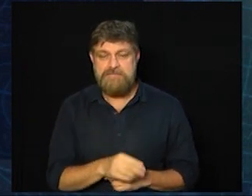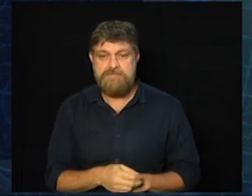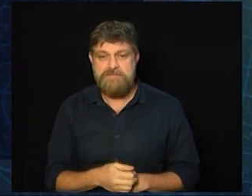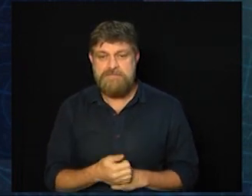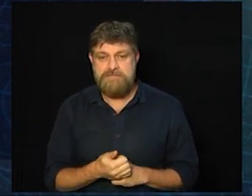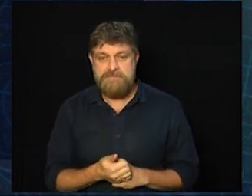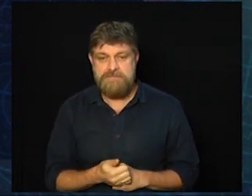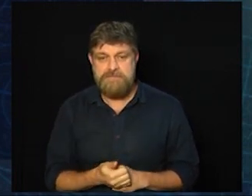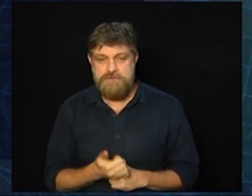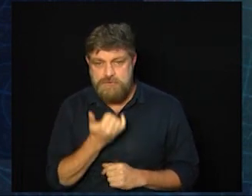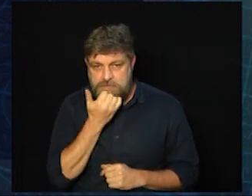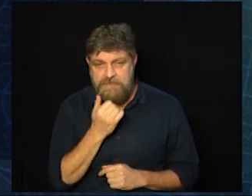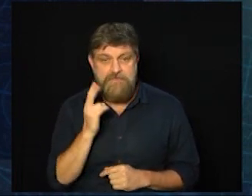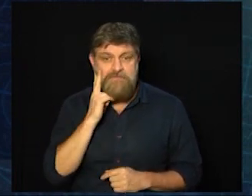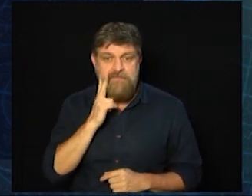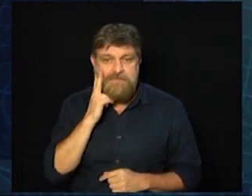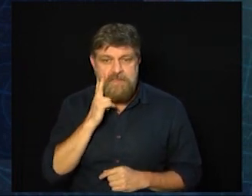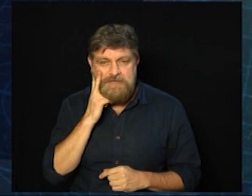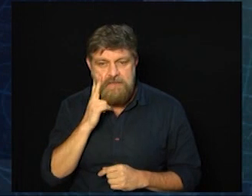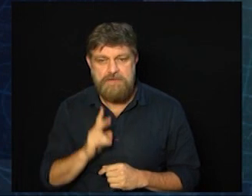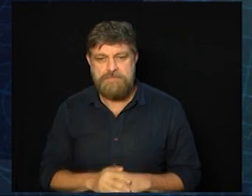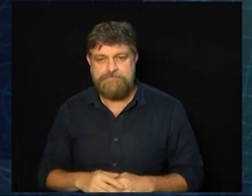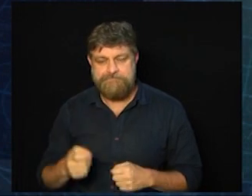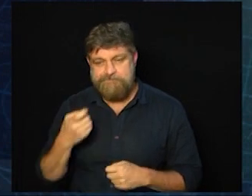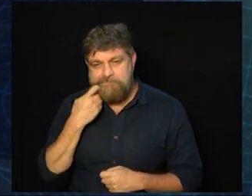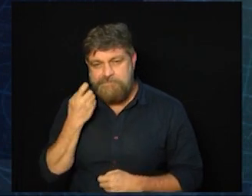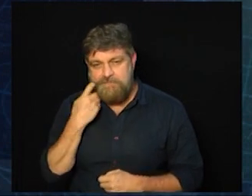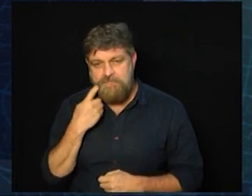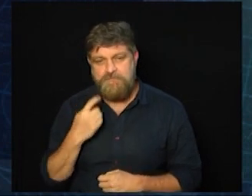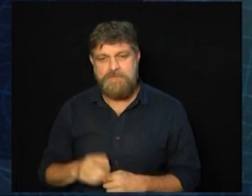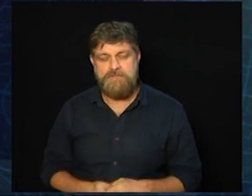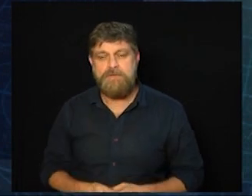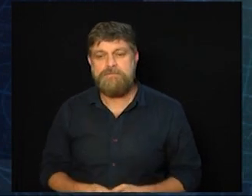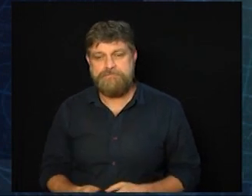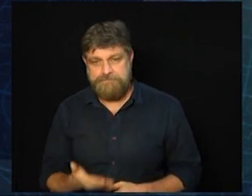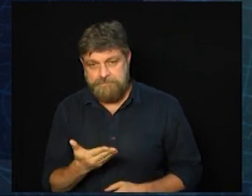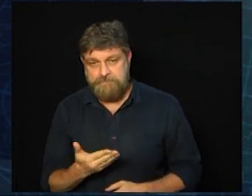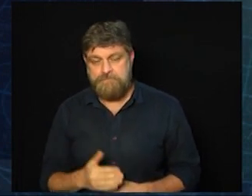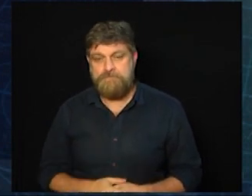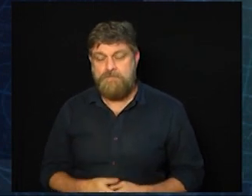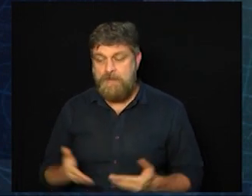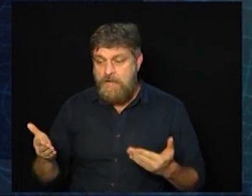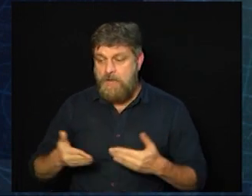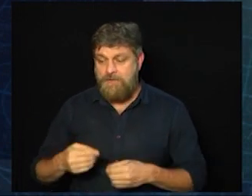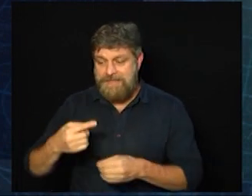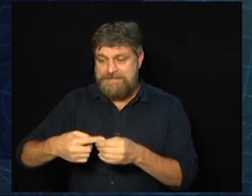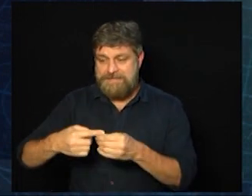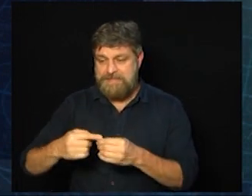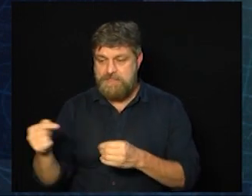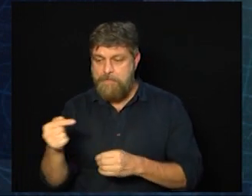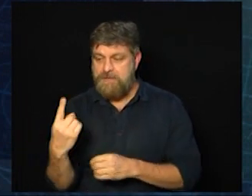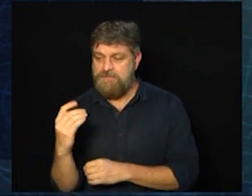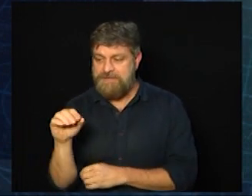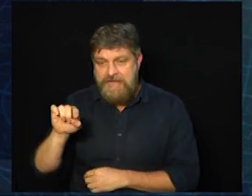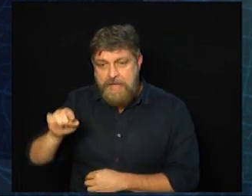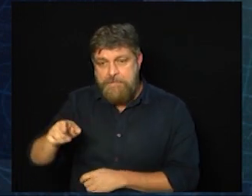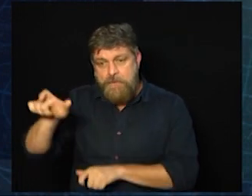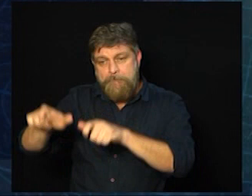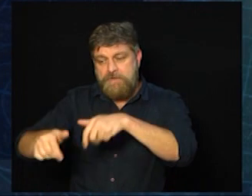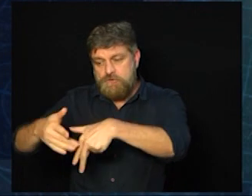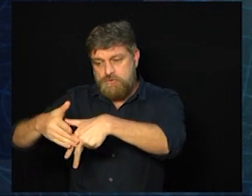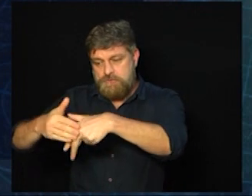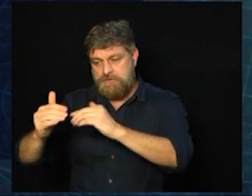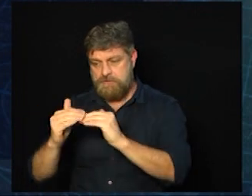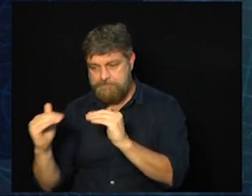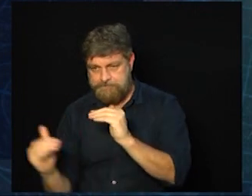Valinhos 15109 Itatiba 15.014 e agora os municípios com menos de 10 Mil casos